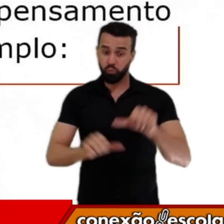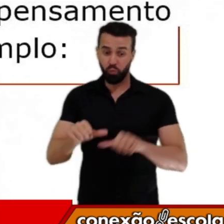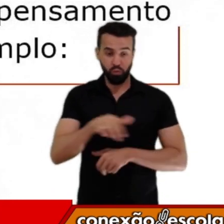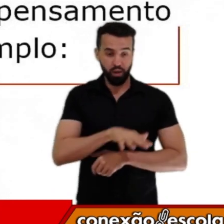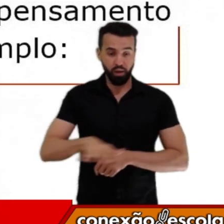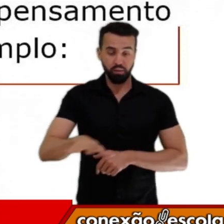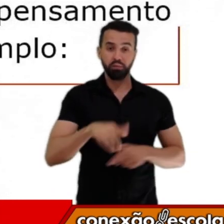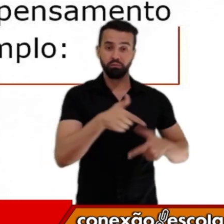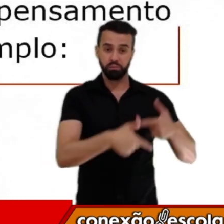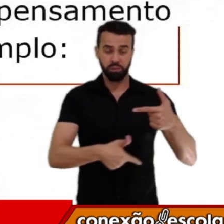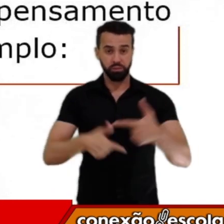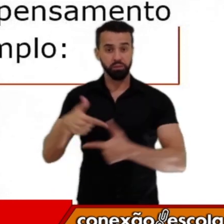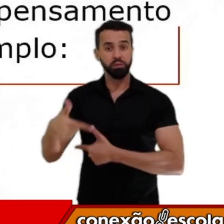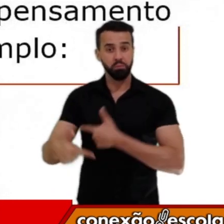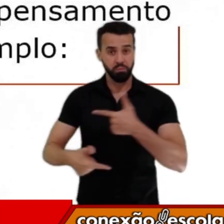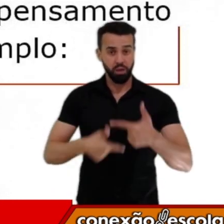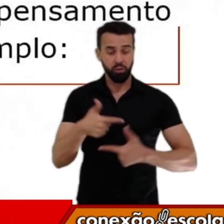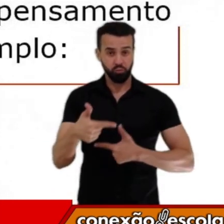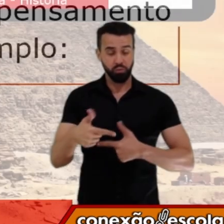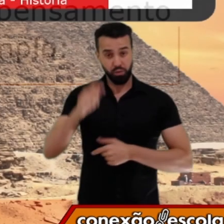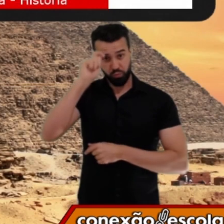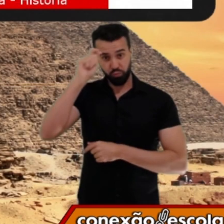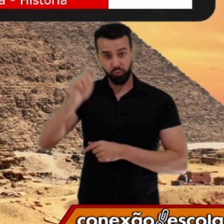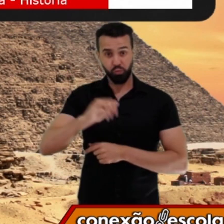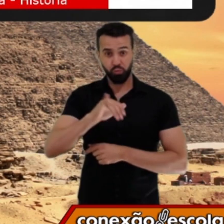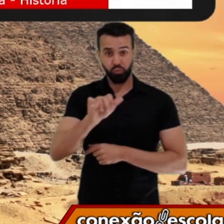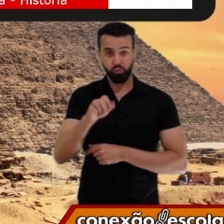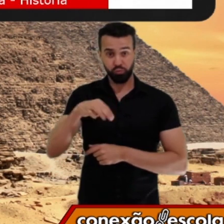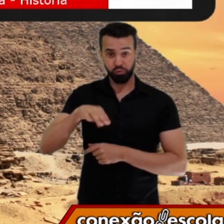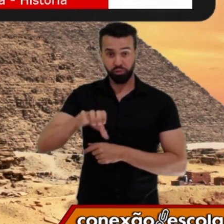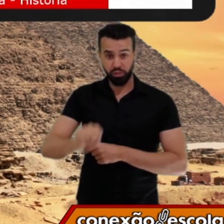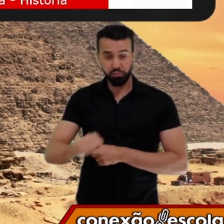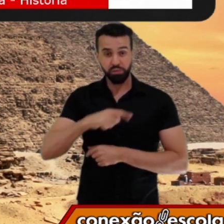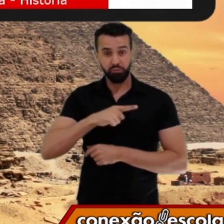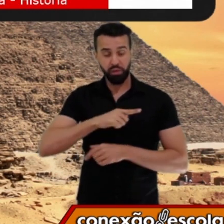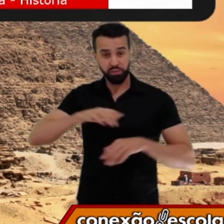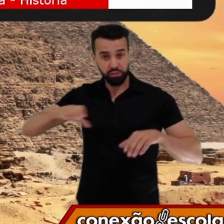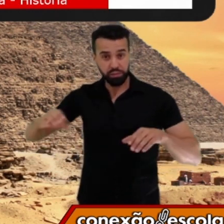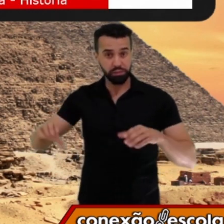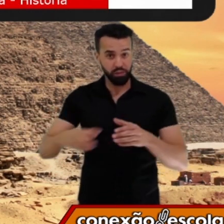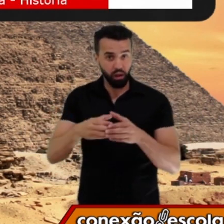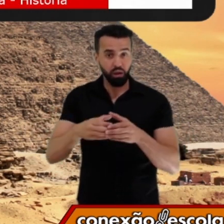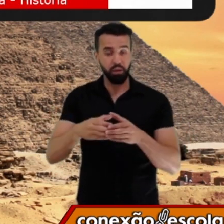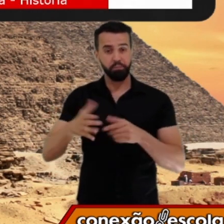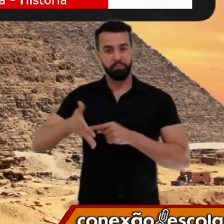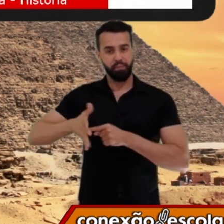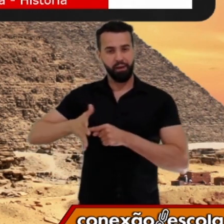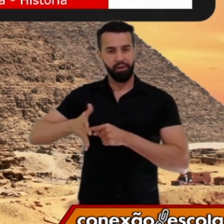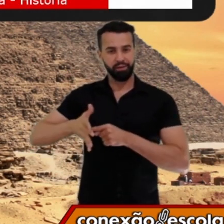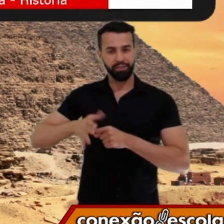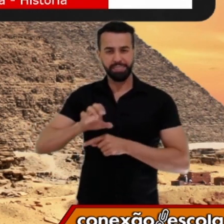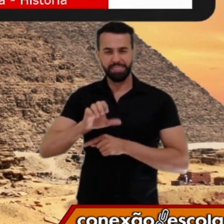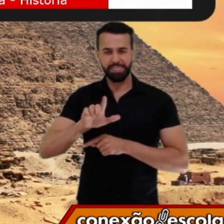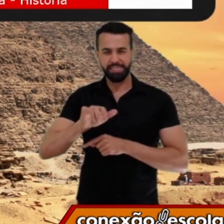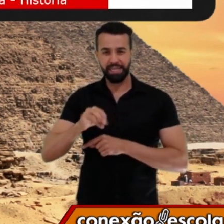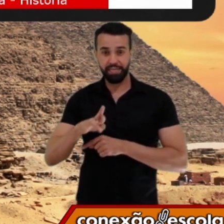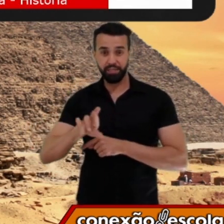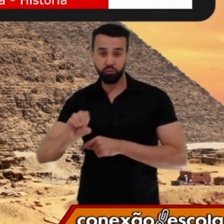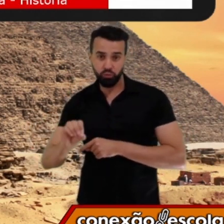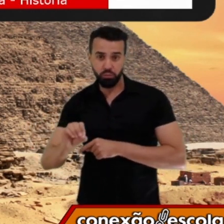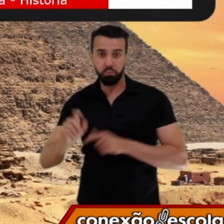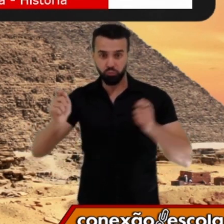até então. Ele introduz mais um cilindro na máquina e assim a máquina ela pode funcionar por mais tempo, com